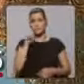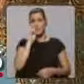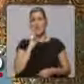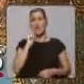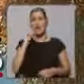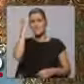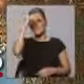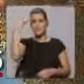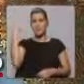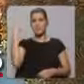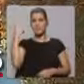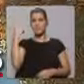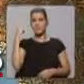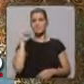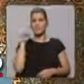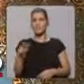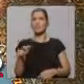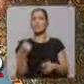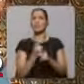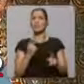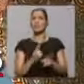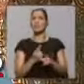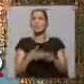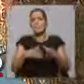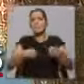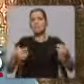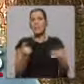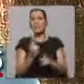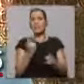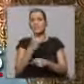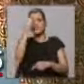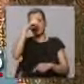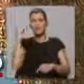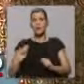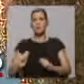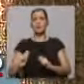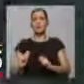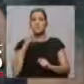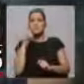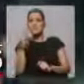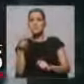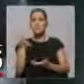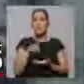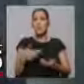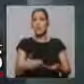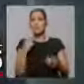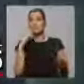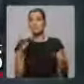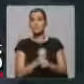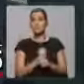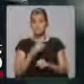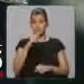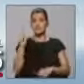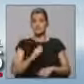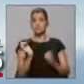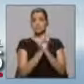a despejarem material da enfermagem, não é? E agora já não se tem visto. Em 6 meses, a Segurança Social